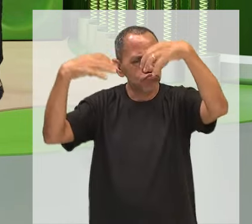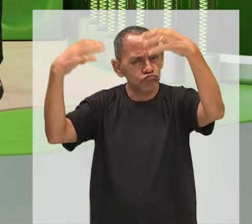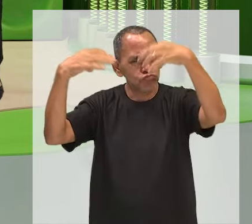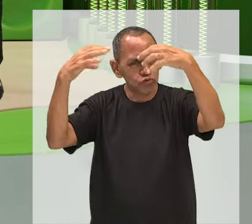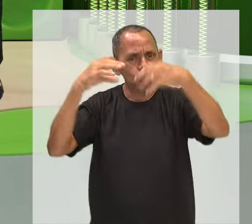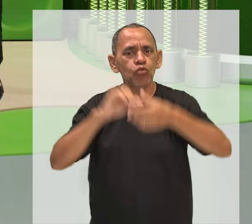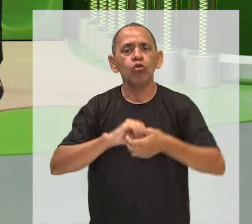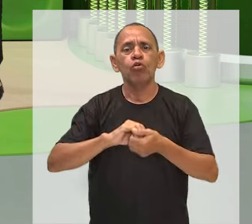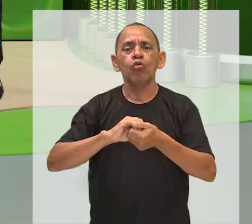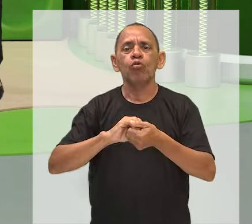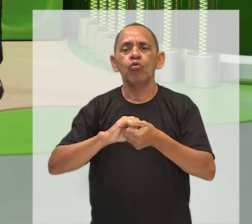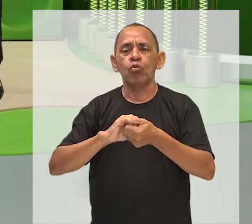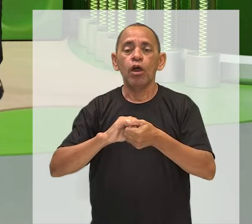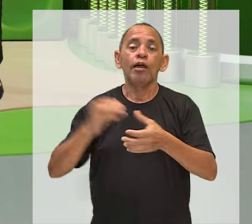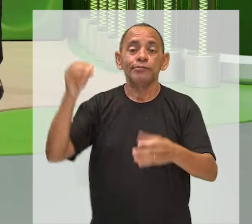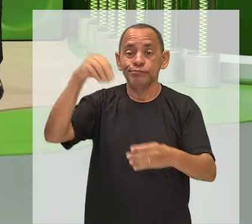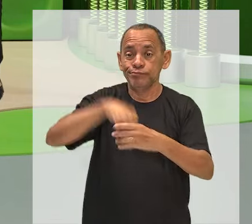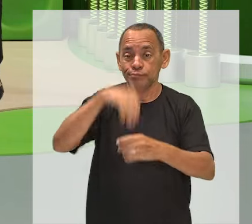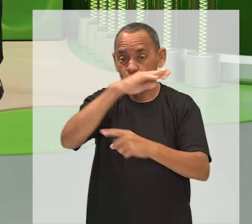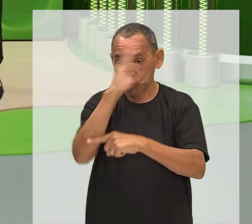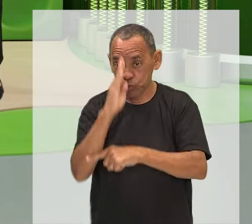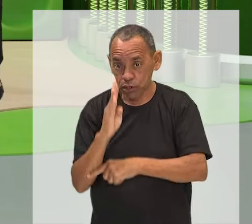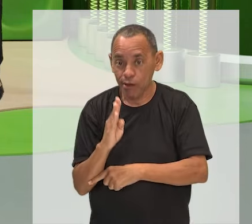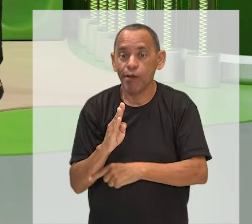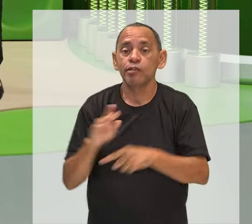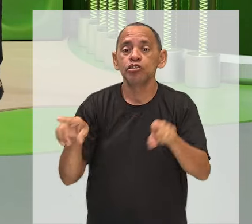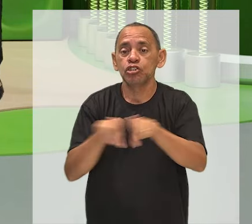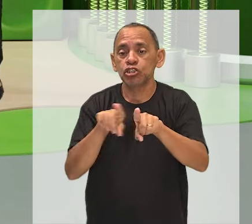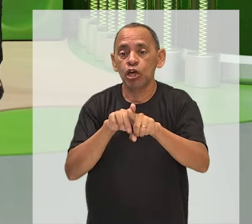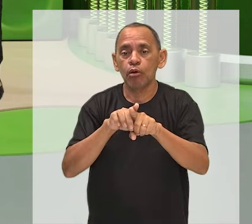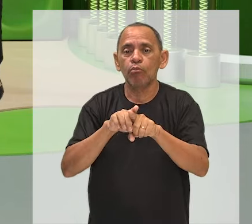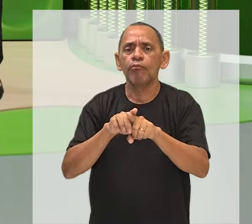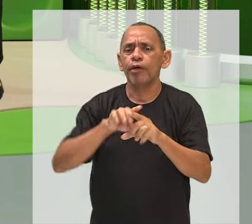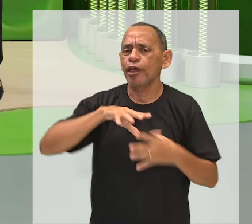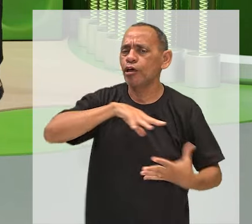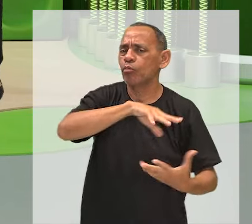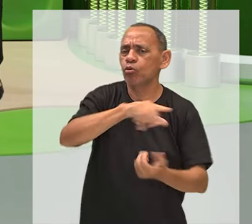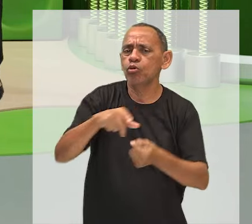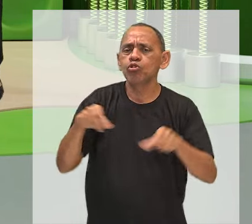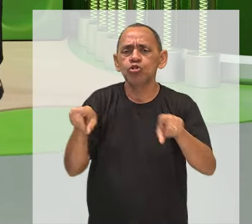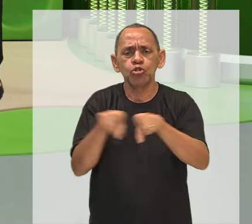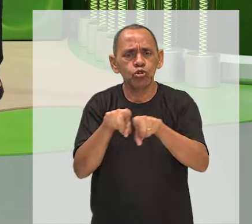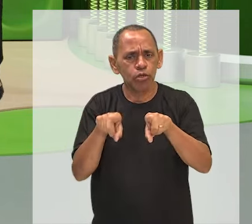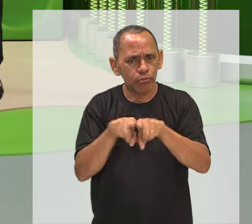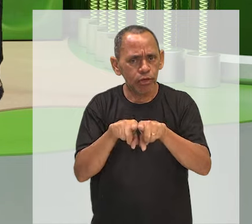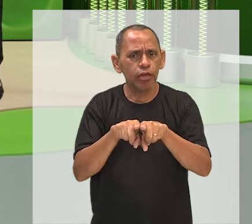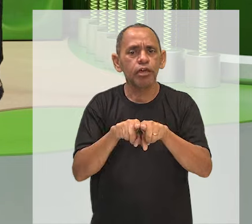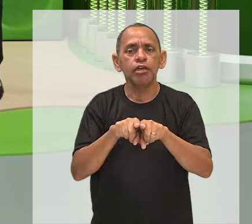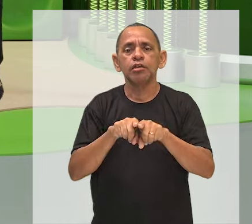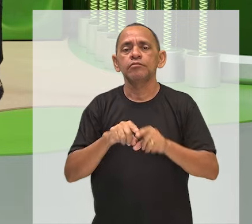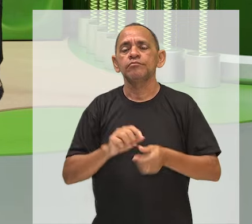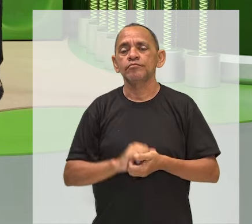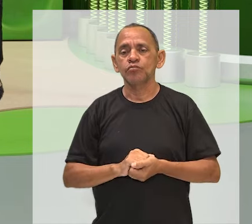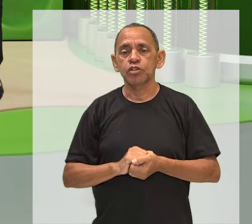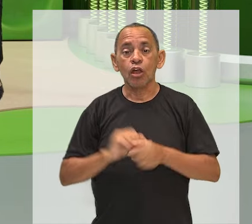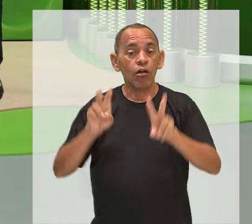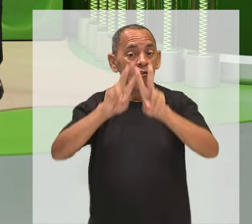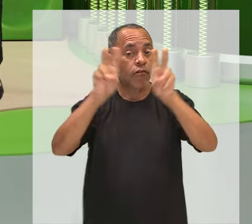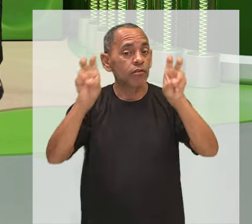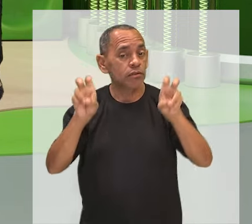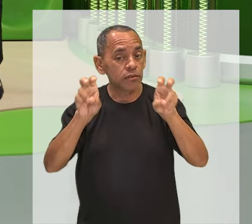no mundo. E aí o que a gente sabe, né, pessoal, é que o vento, ele é o ar em movimento. E